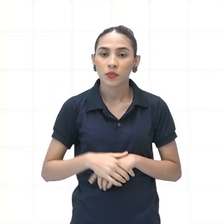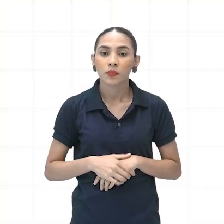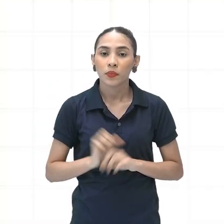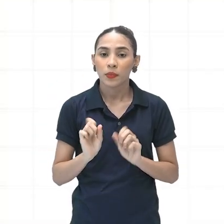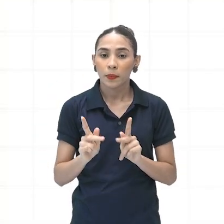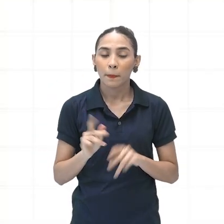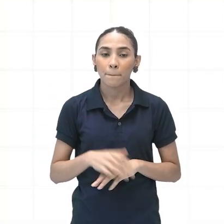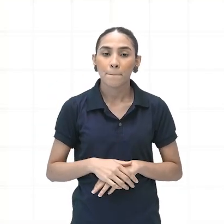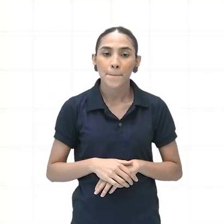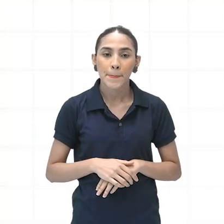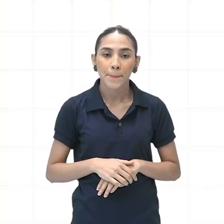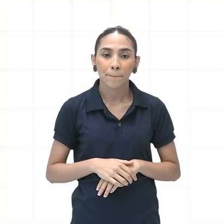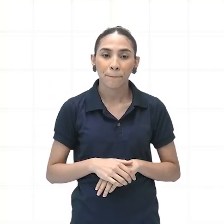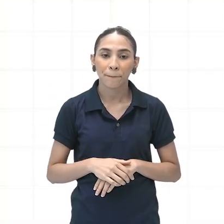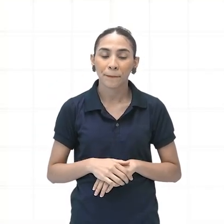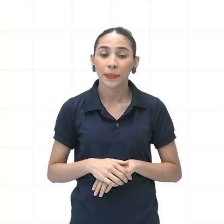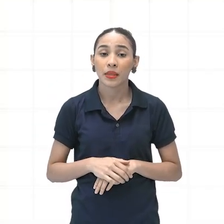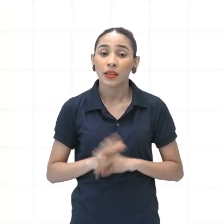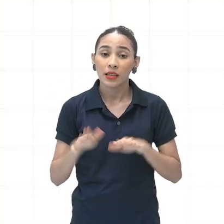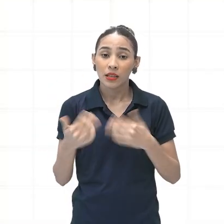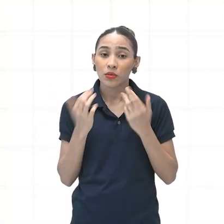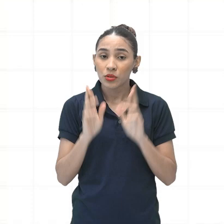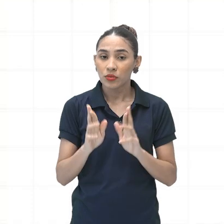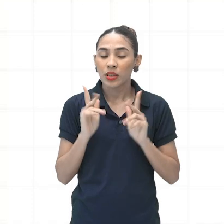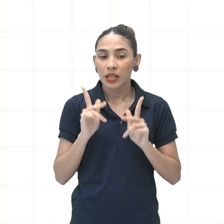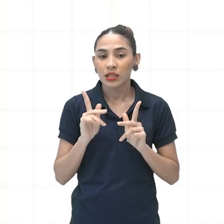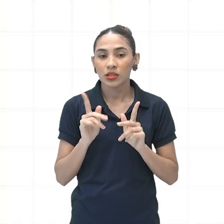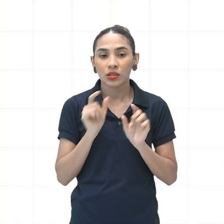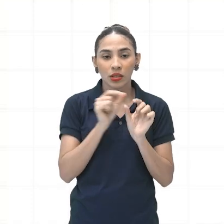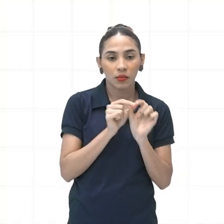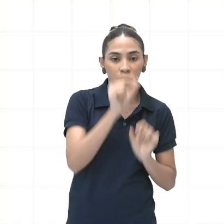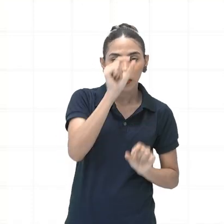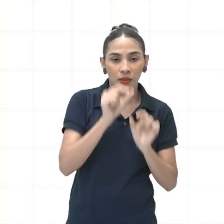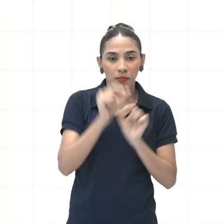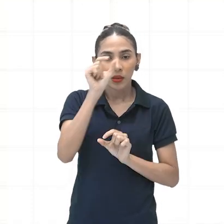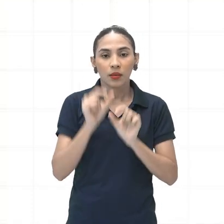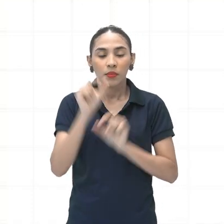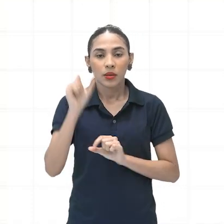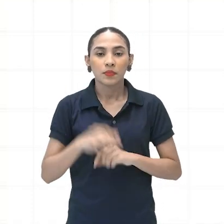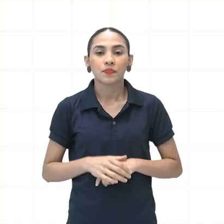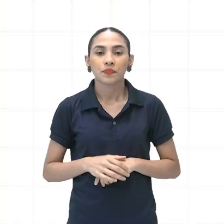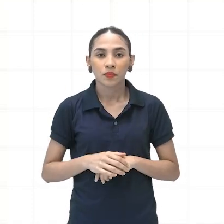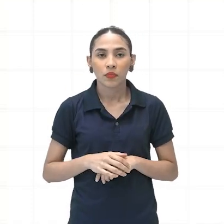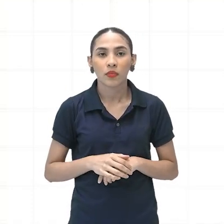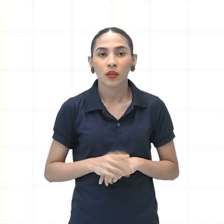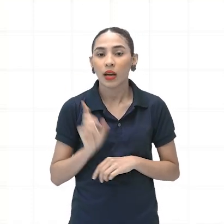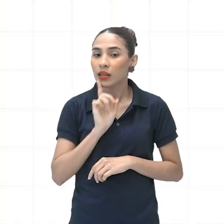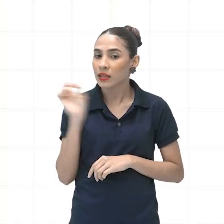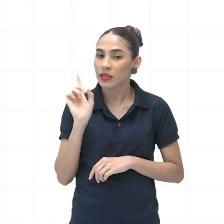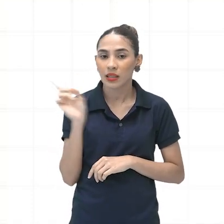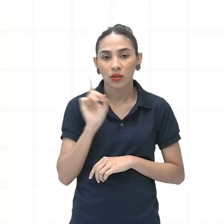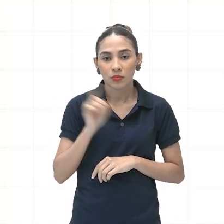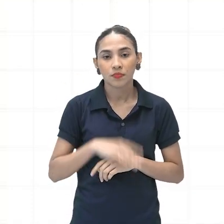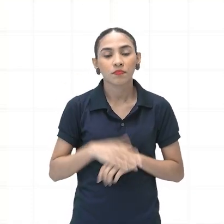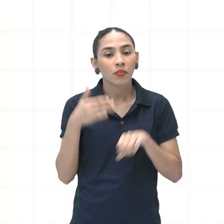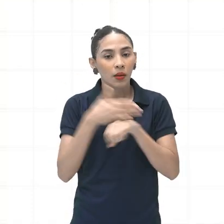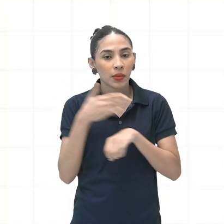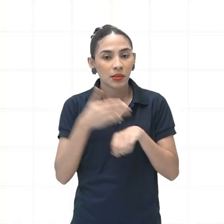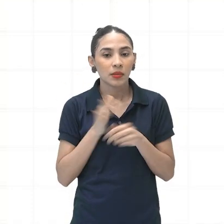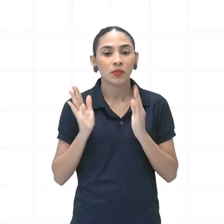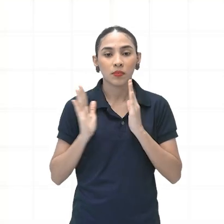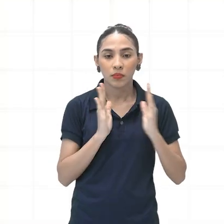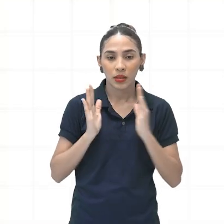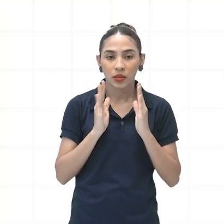Então, aqui, diferente da coluna, que eles têm aquela quantidade certa, aqui não, eles estão participando de um